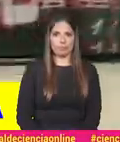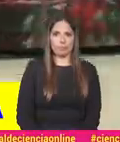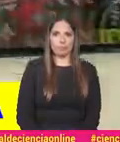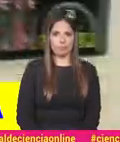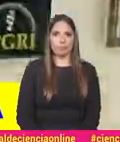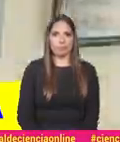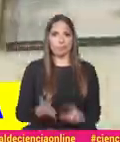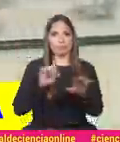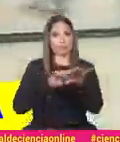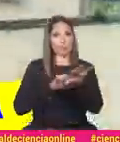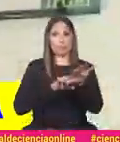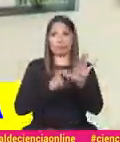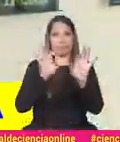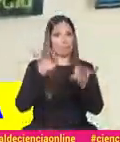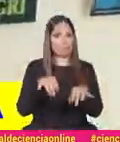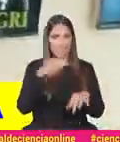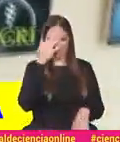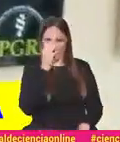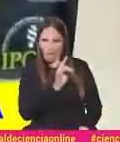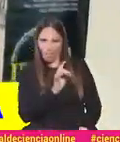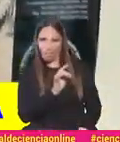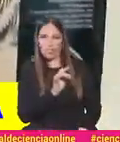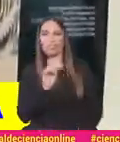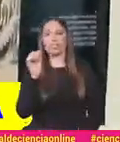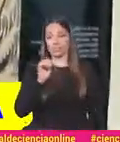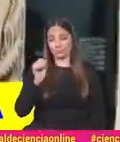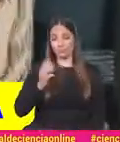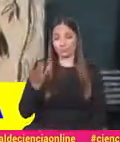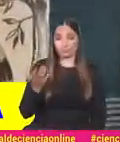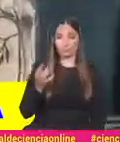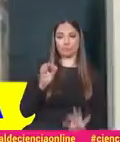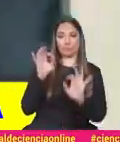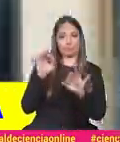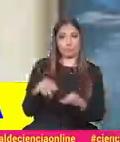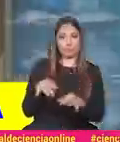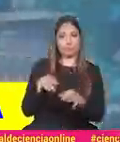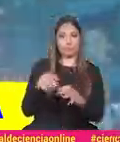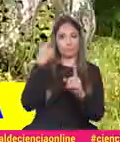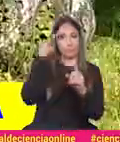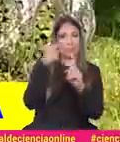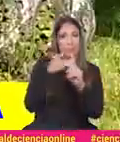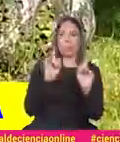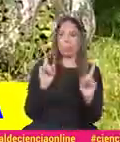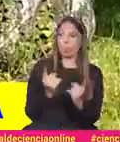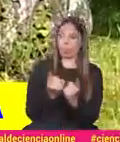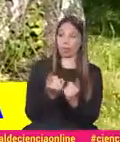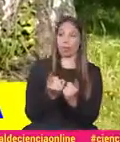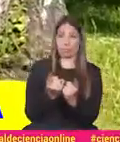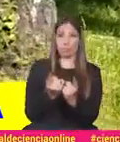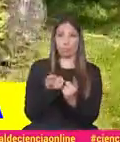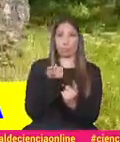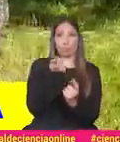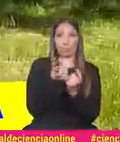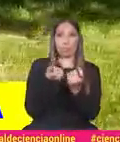E o nosso tempo passou a voar, não achaste, Tiago? Sim, sim, Susana. Terminamos com a nossa missão resumida em